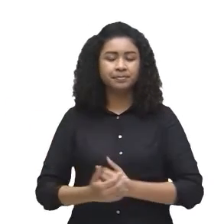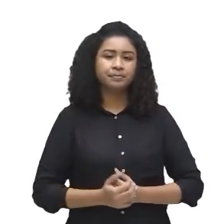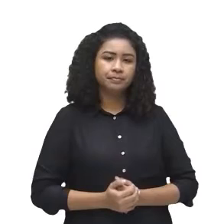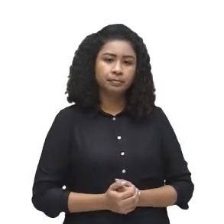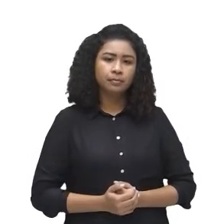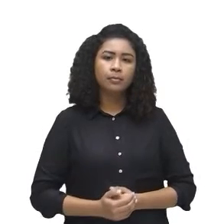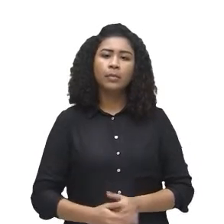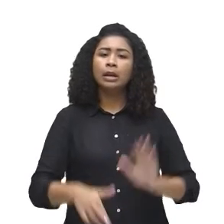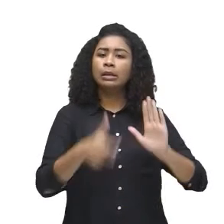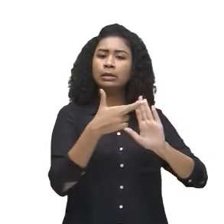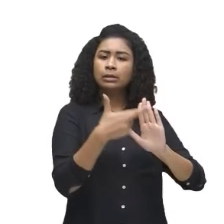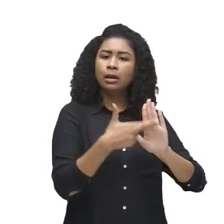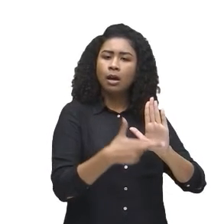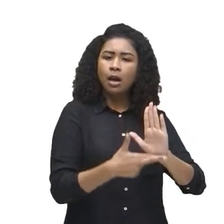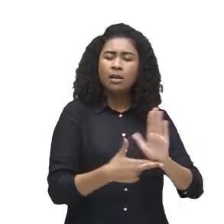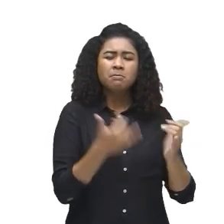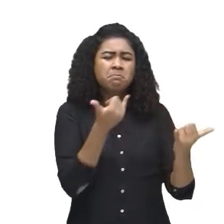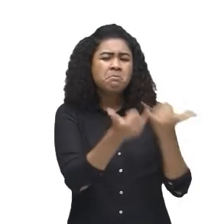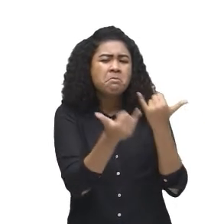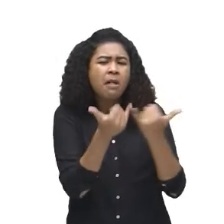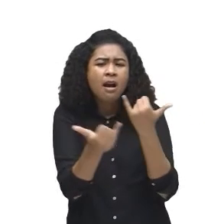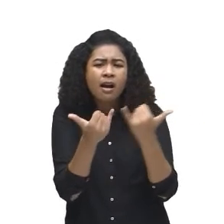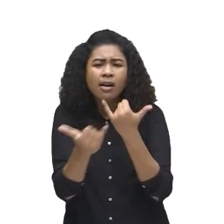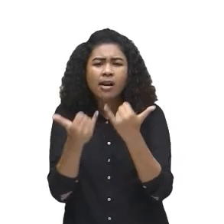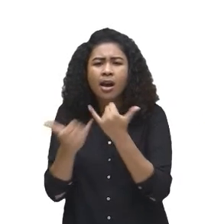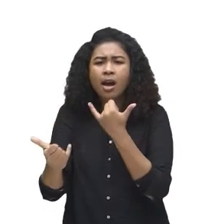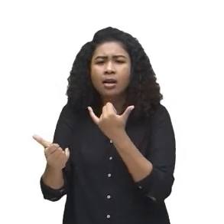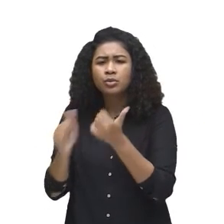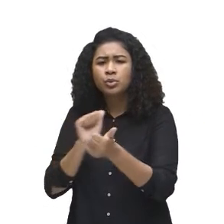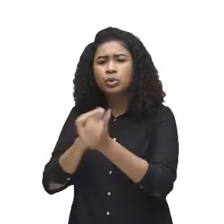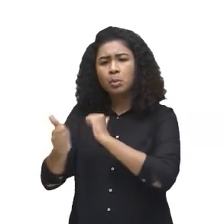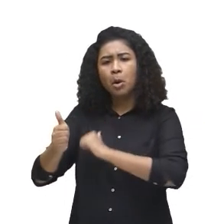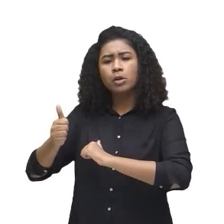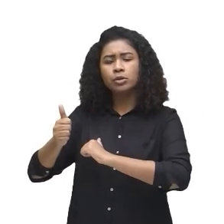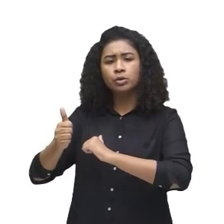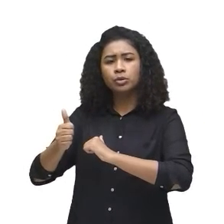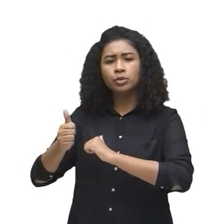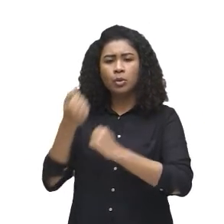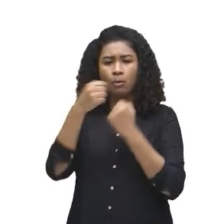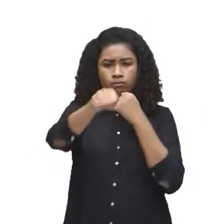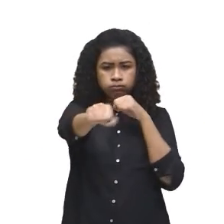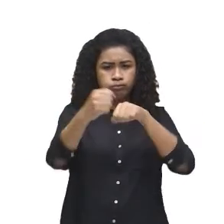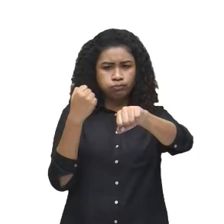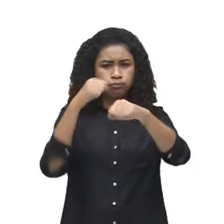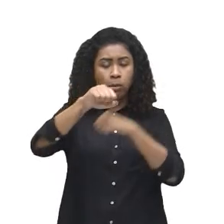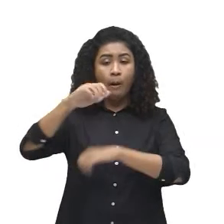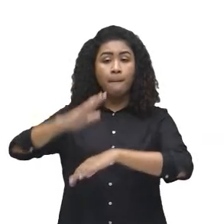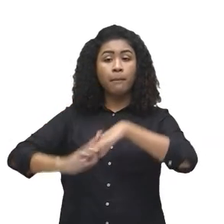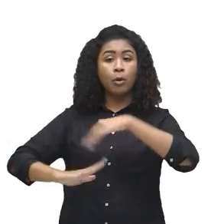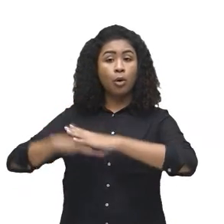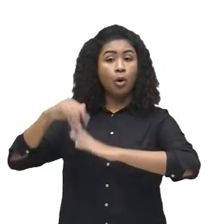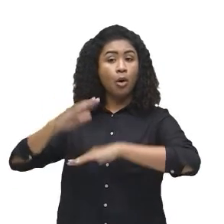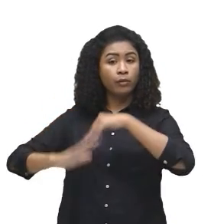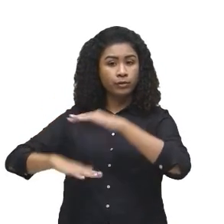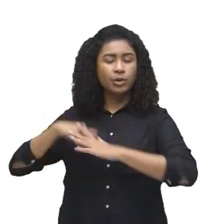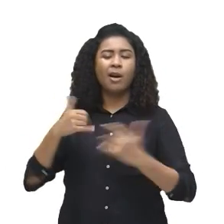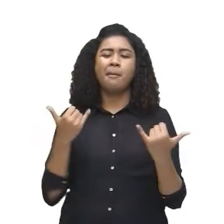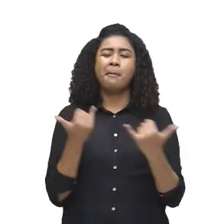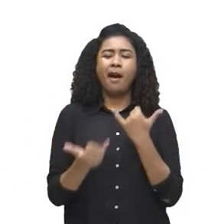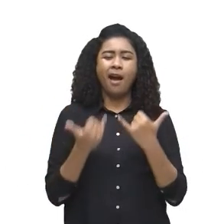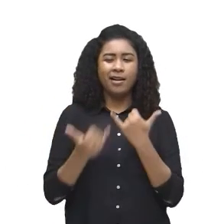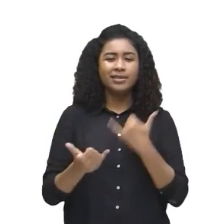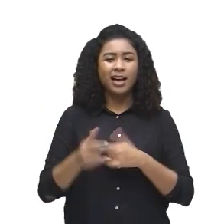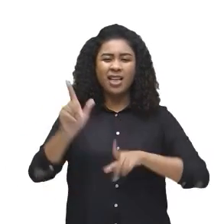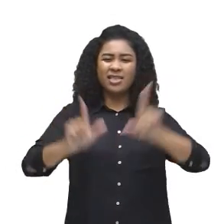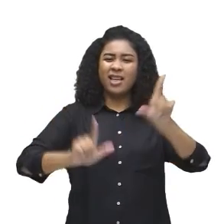se assemelha muito às regras do boxe profissional, que é aquele que a gente viu na televisão, que eles ficam somente